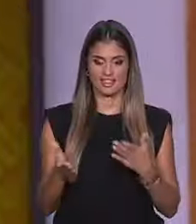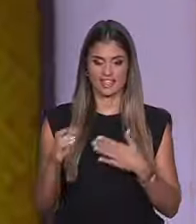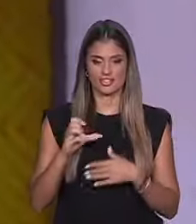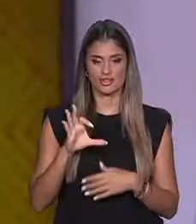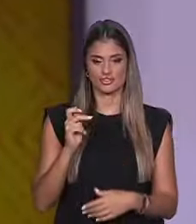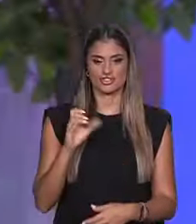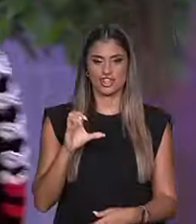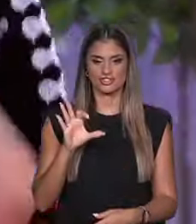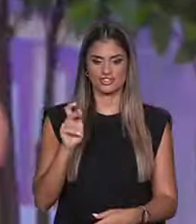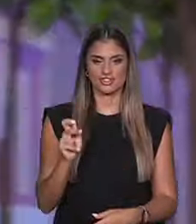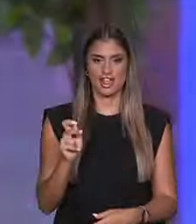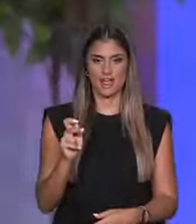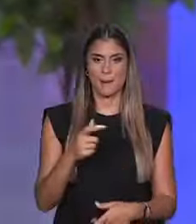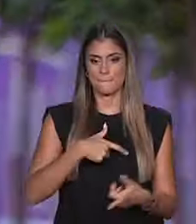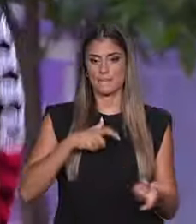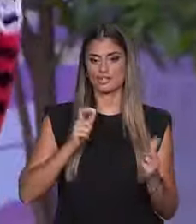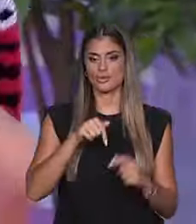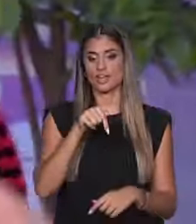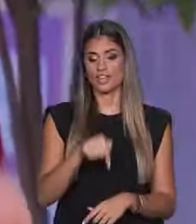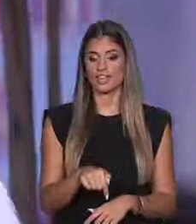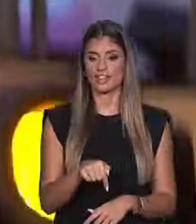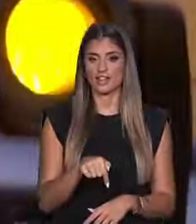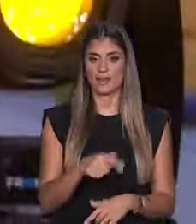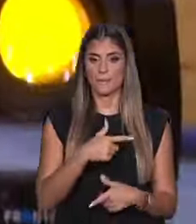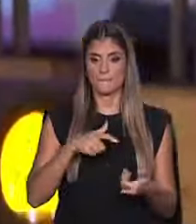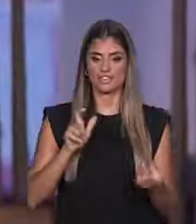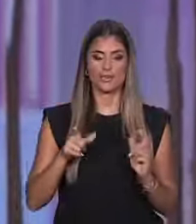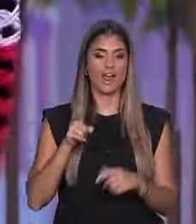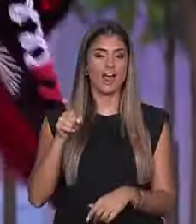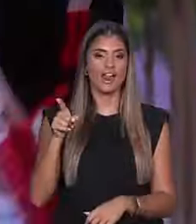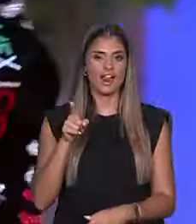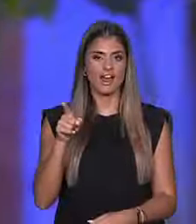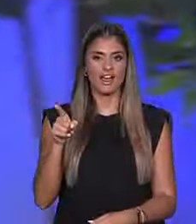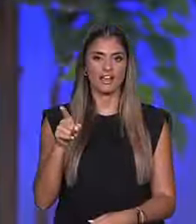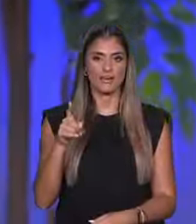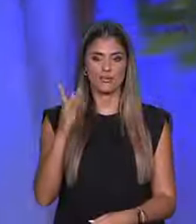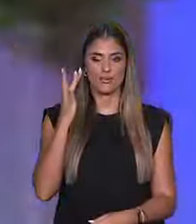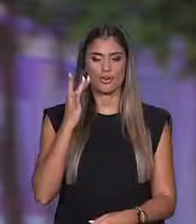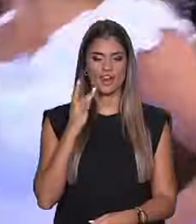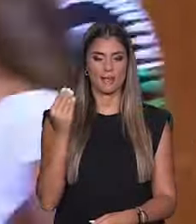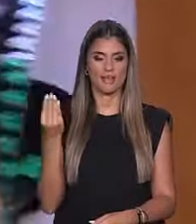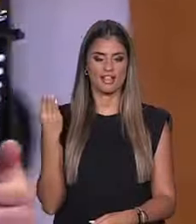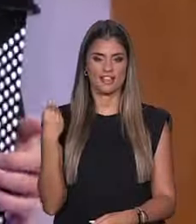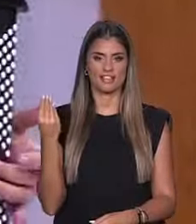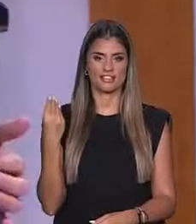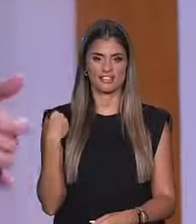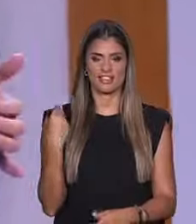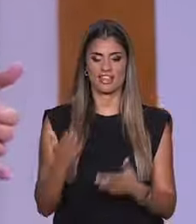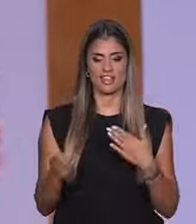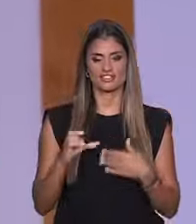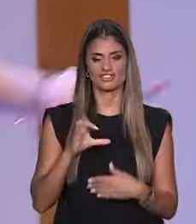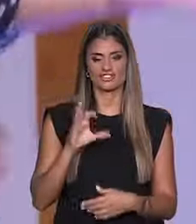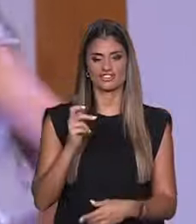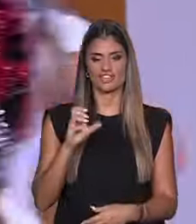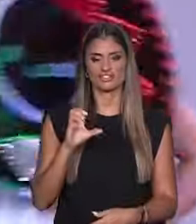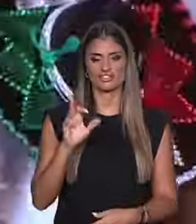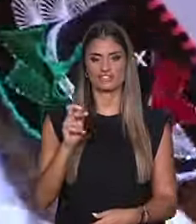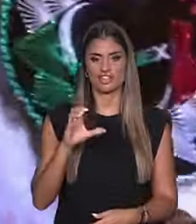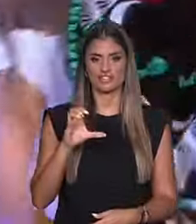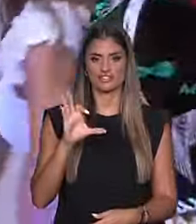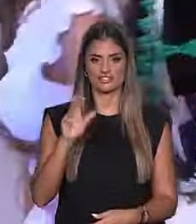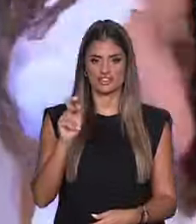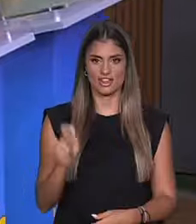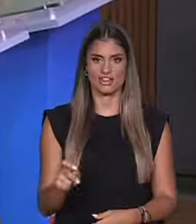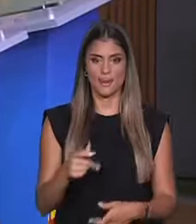cha-cha-cha. México para cá, México para lá, morena atrevida, dançou cha-cha-cha.